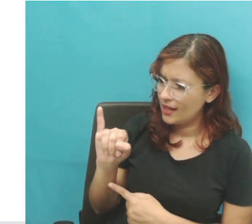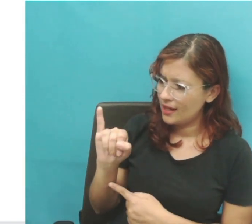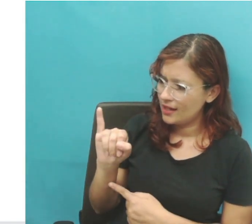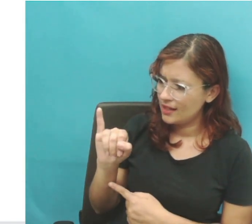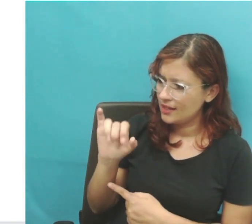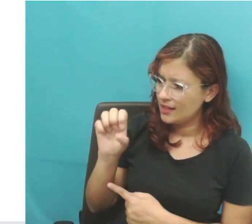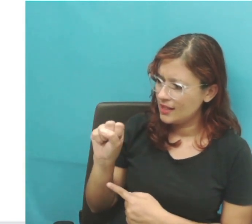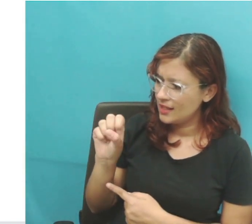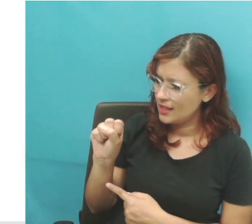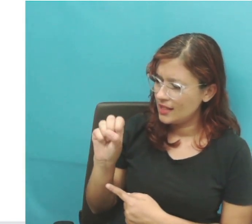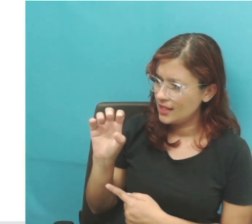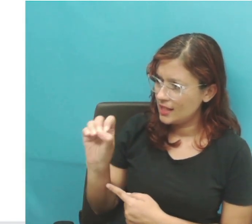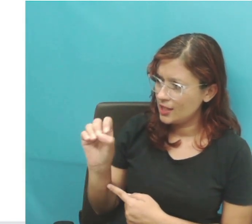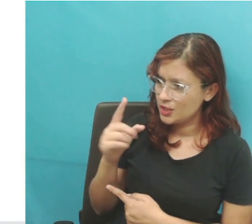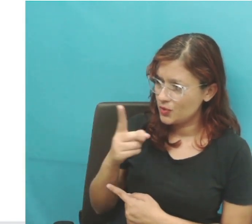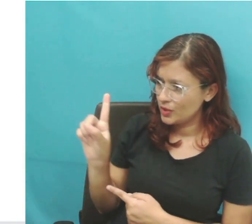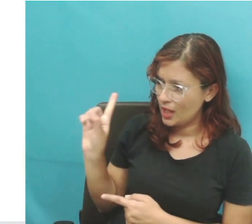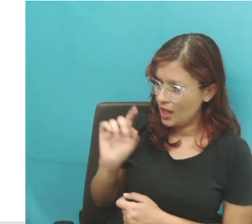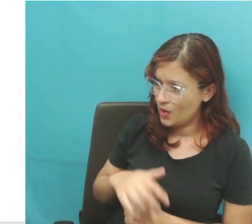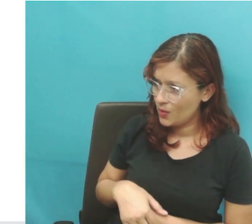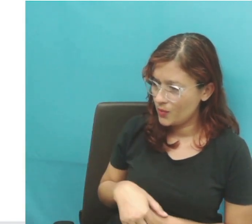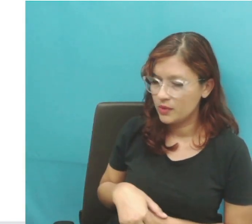não diga isso.